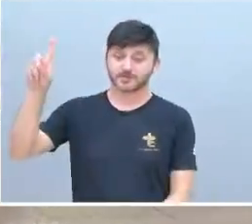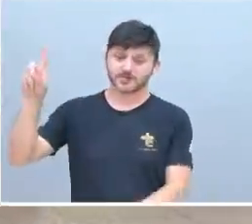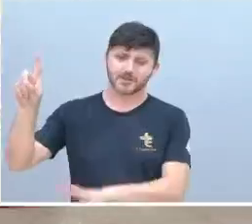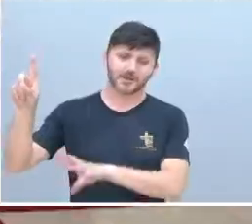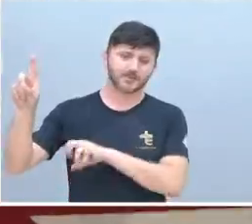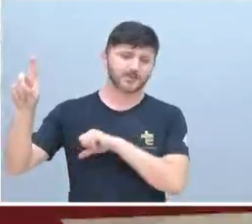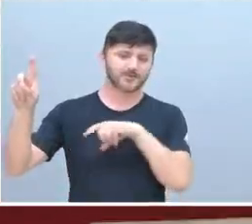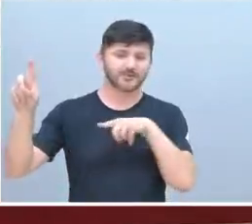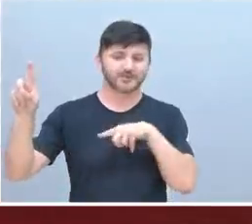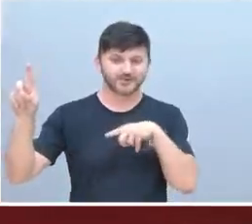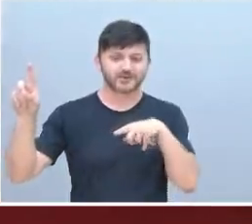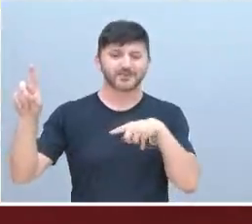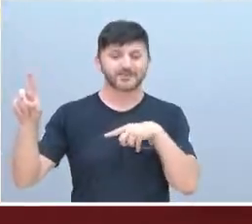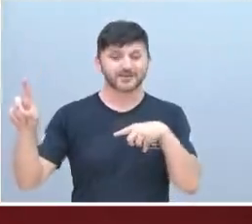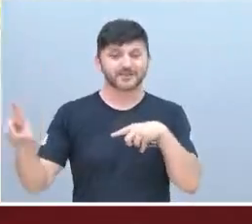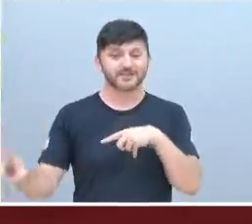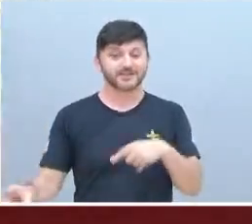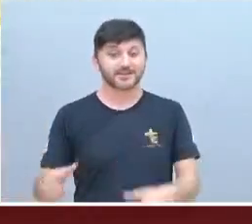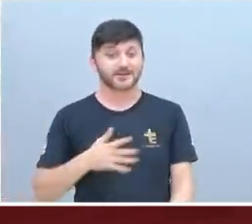Deus de